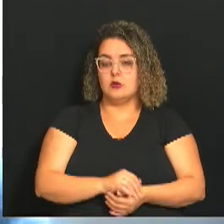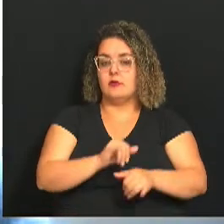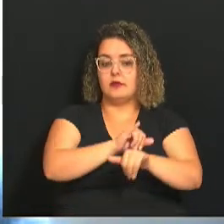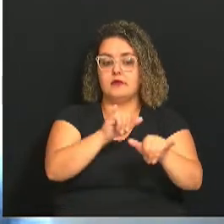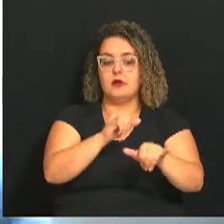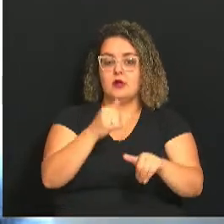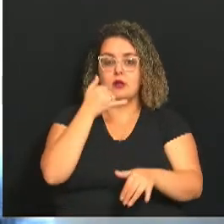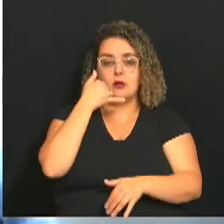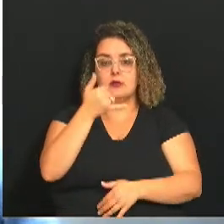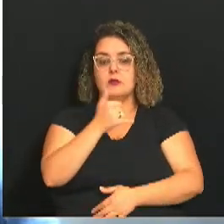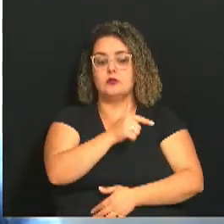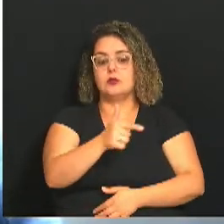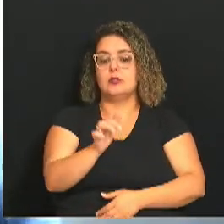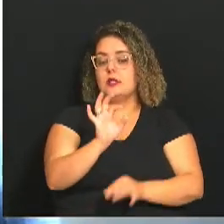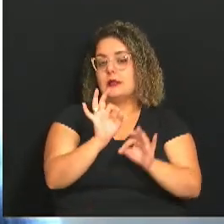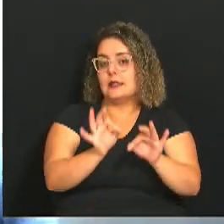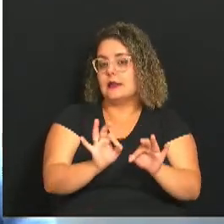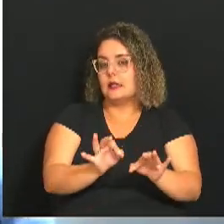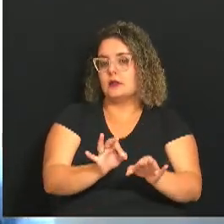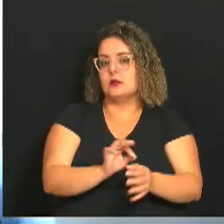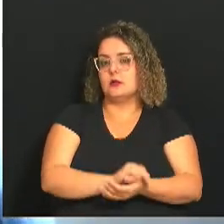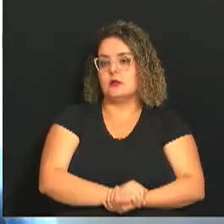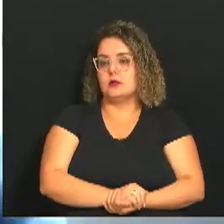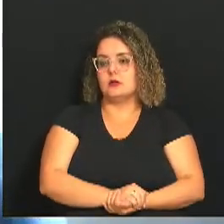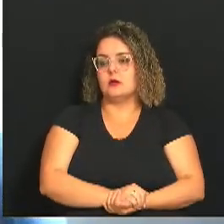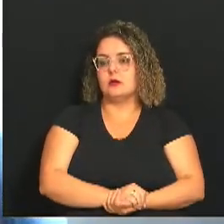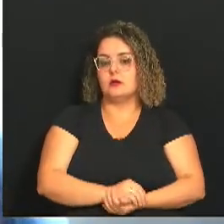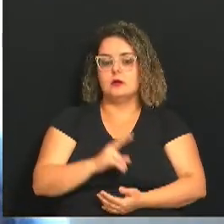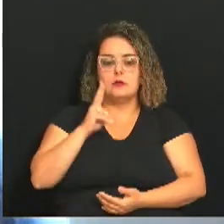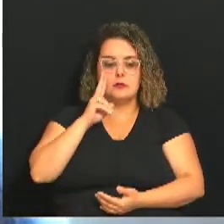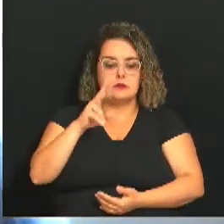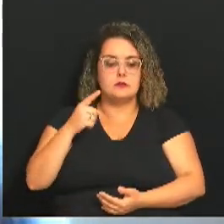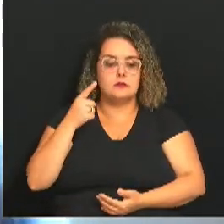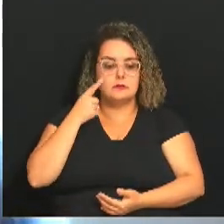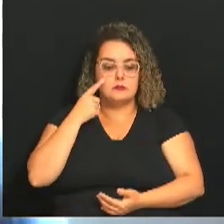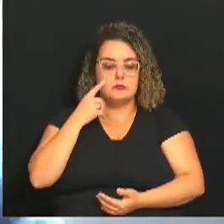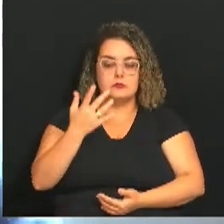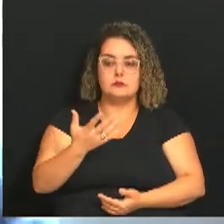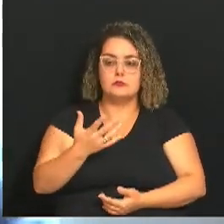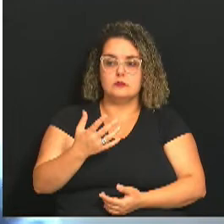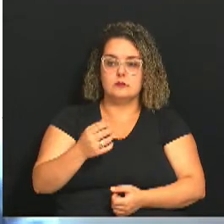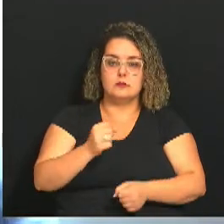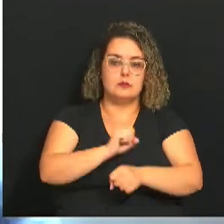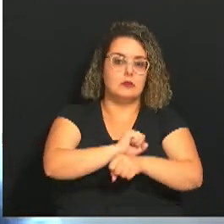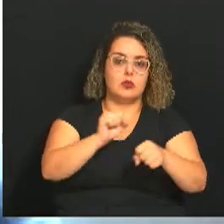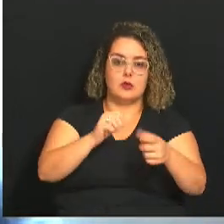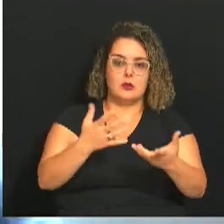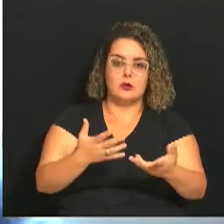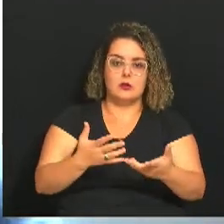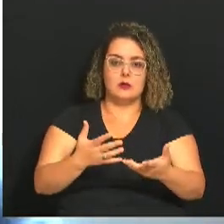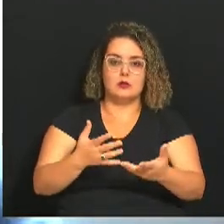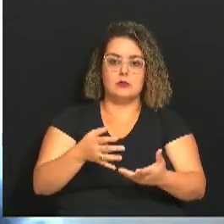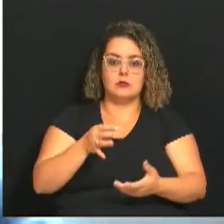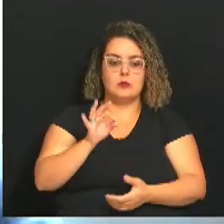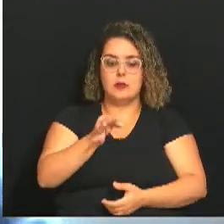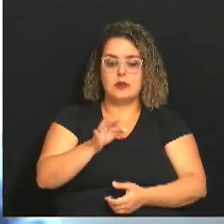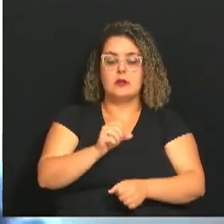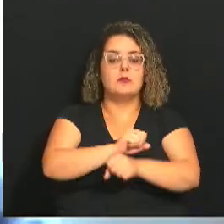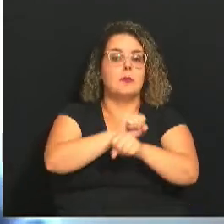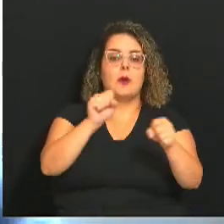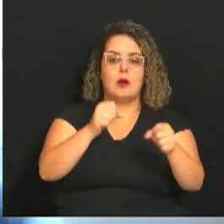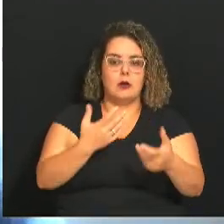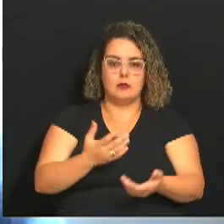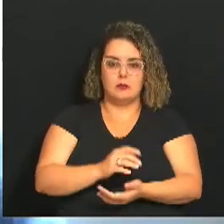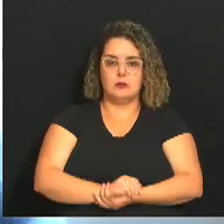nada certo, não é certo que tem, a gente vai ter que ver. E mesmo se tiver uma bomba, não é certo que ela vai detonar. Né? O